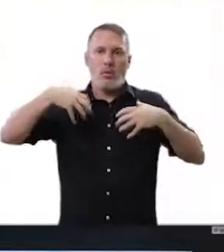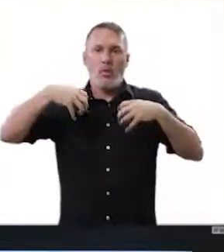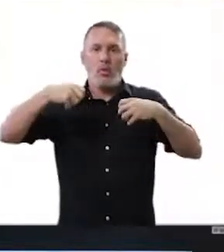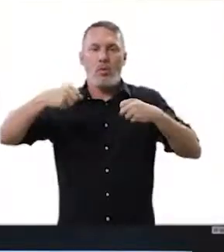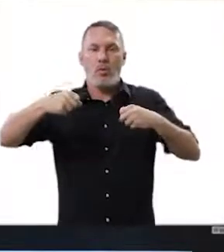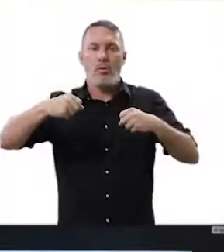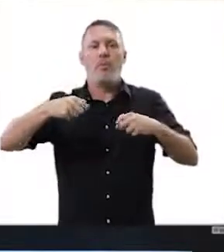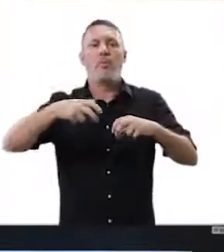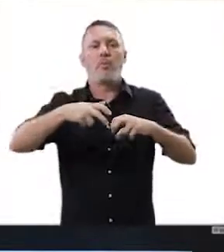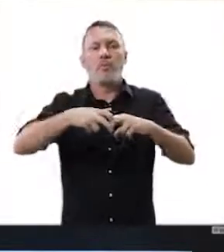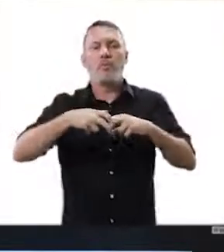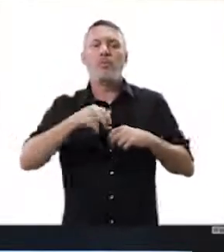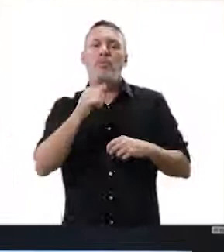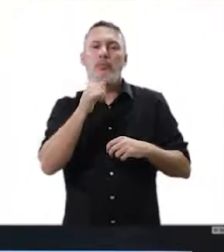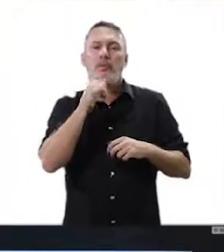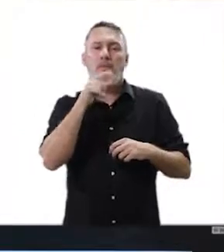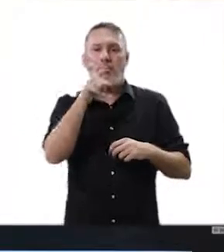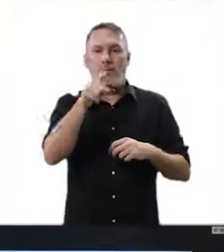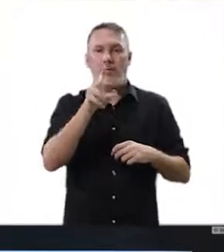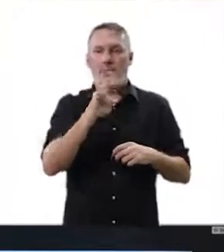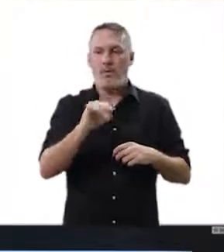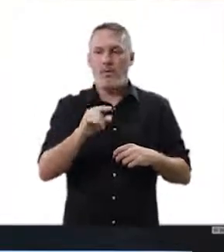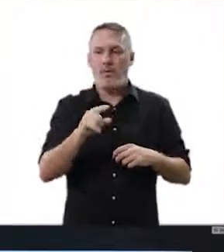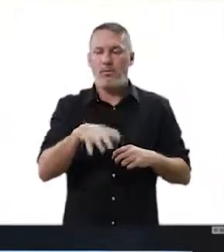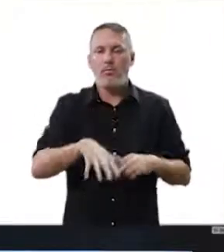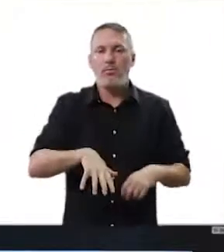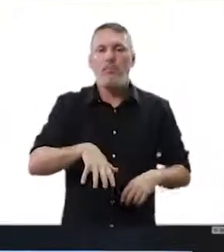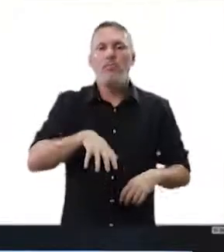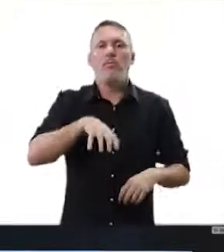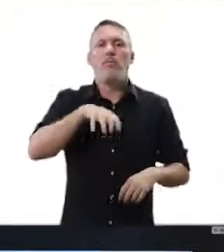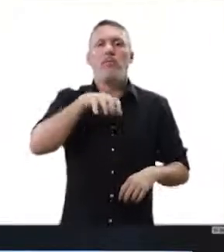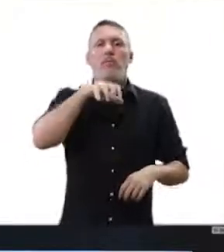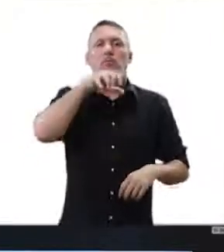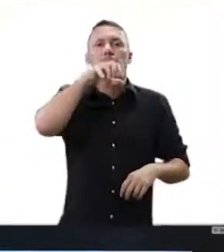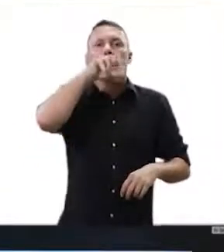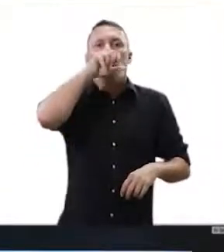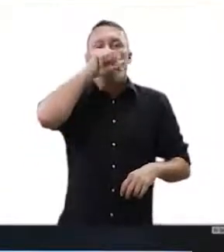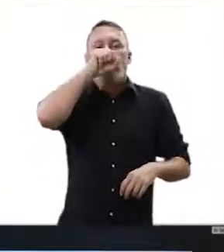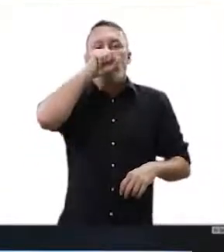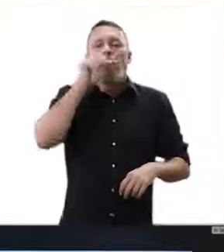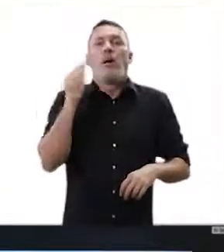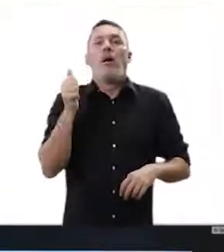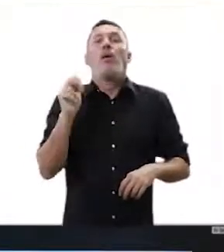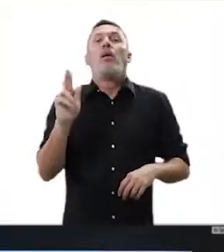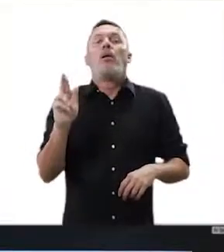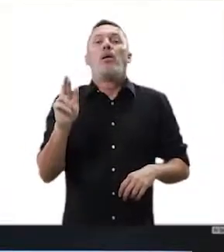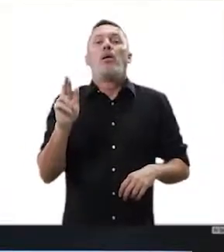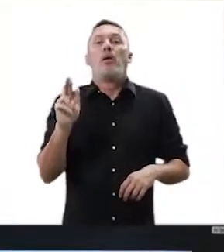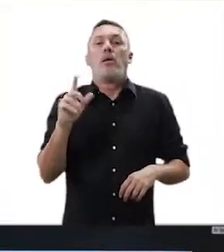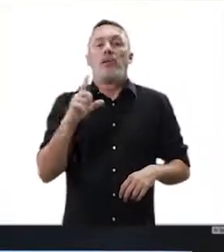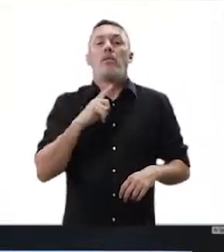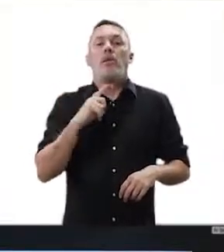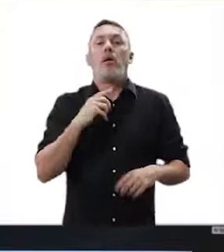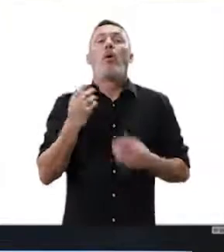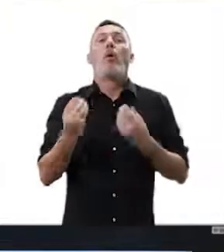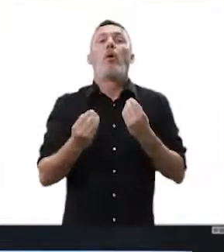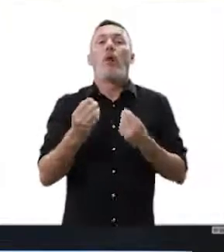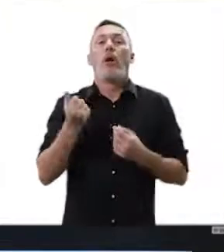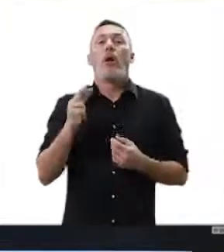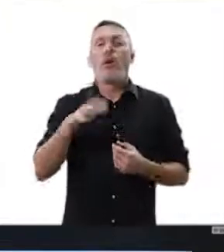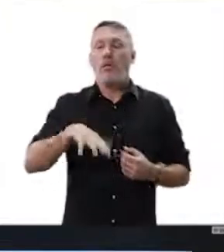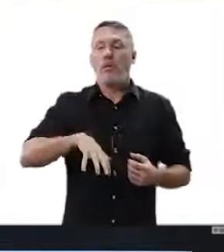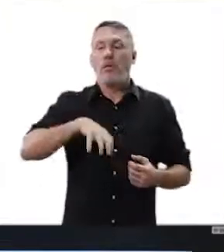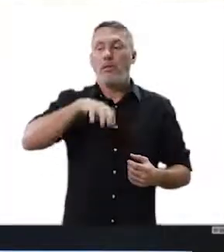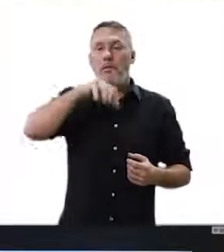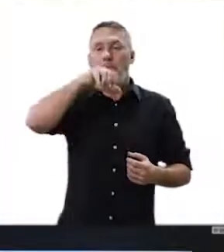entra, passa pelo meu tubo respiratório até chegar nesses alvéolos pulmonares. Galera, meus